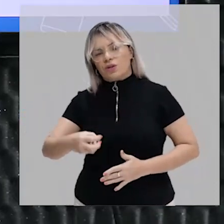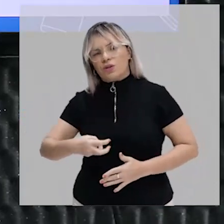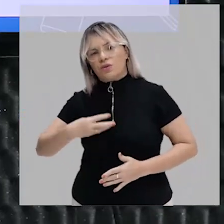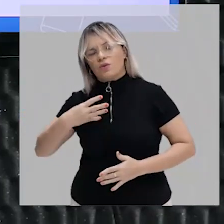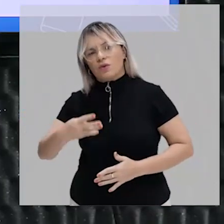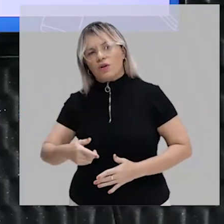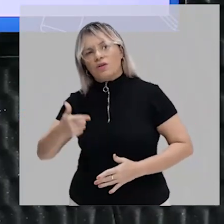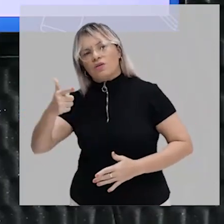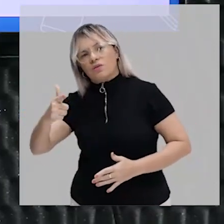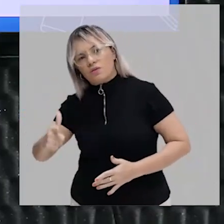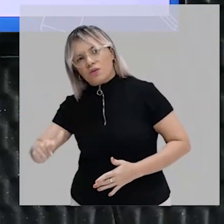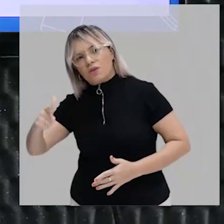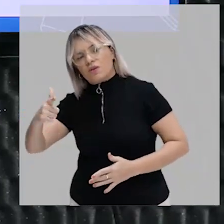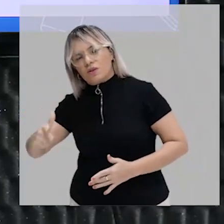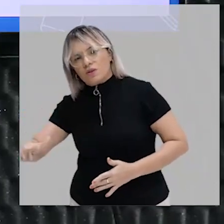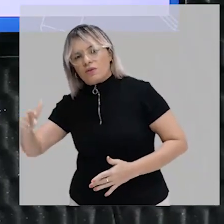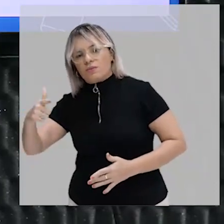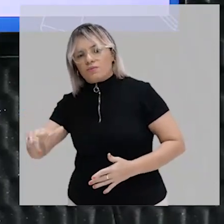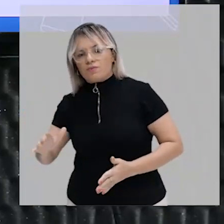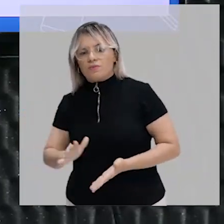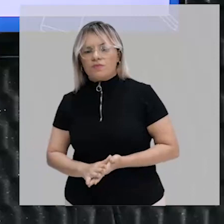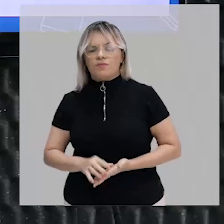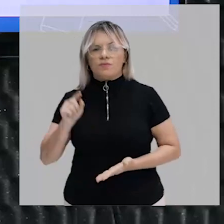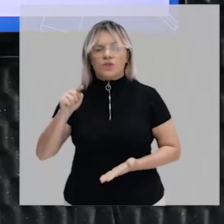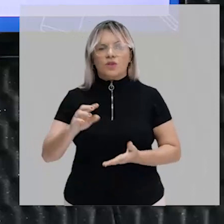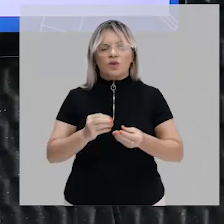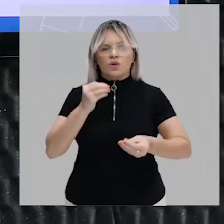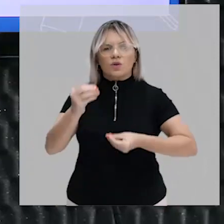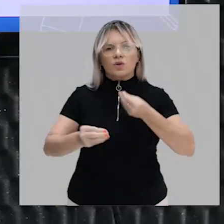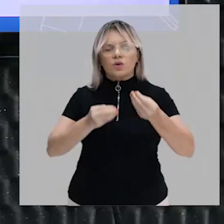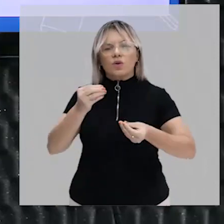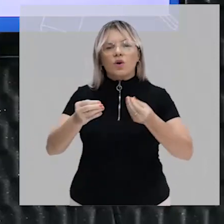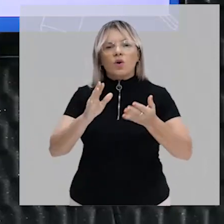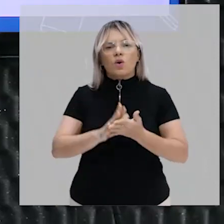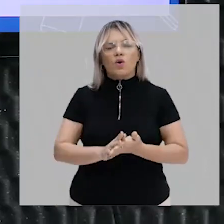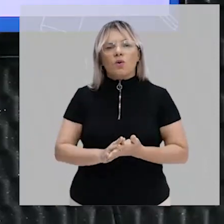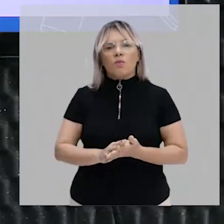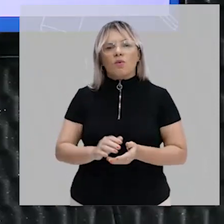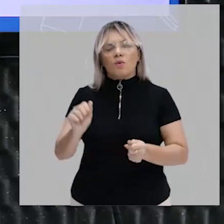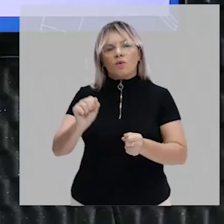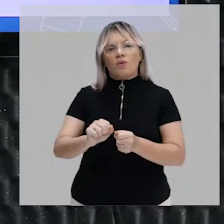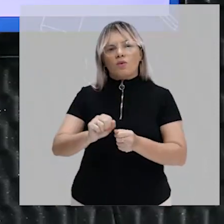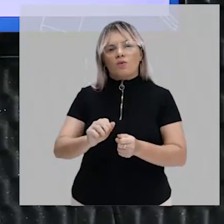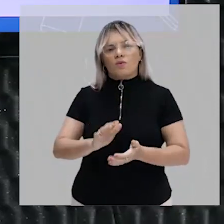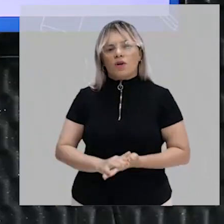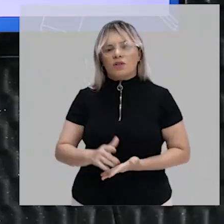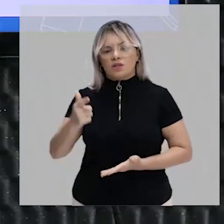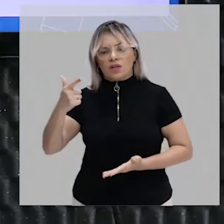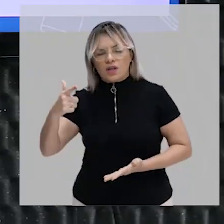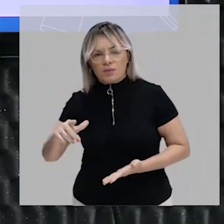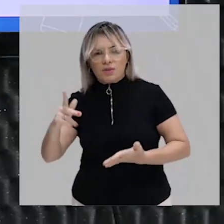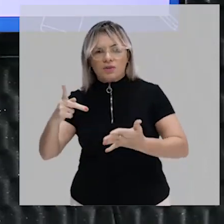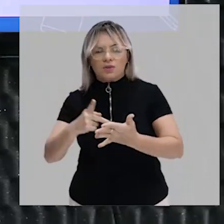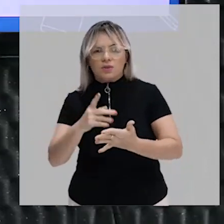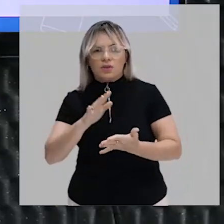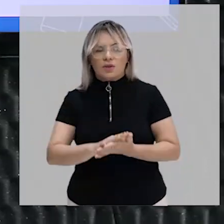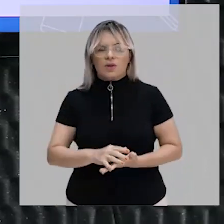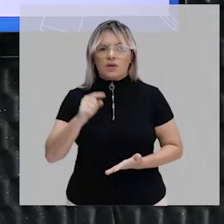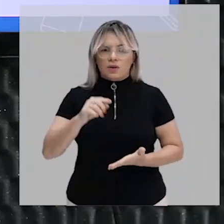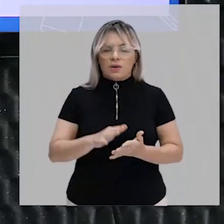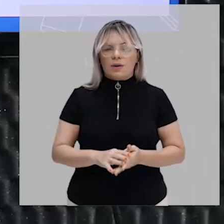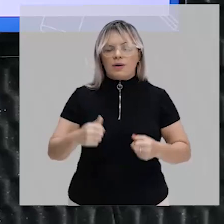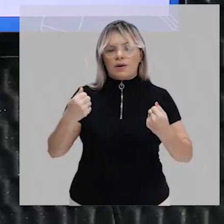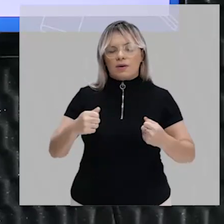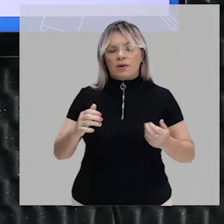vezes. E como é que eu tiro essas conferências de duas vezes ou três vezes? Você vai tirar as interseções de dois